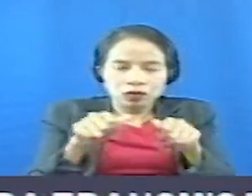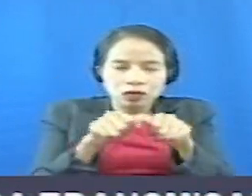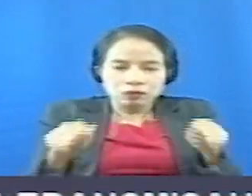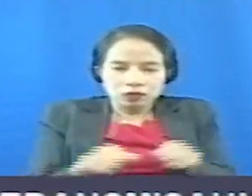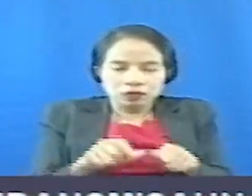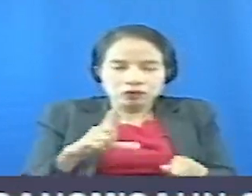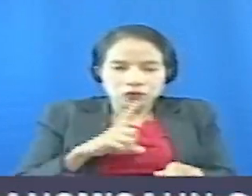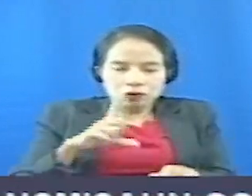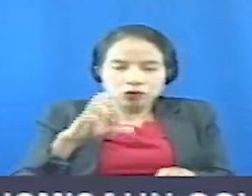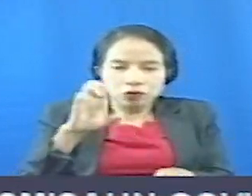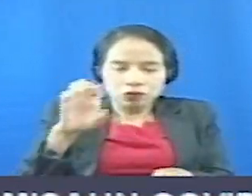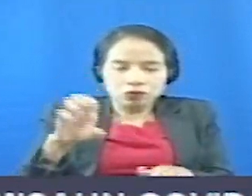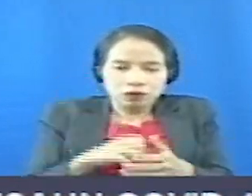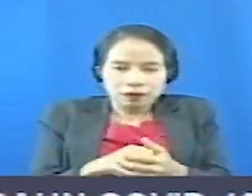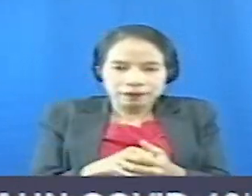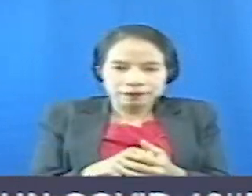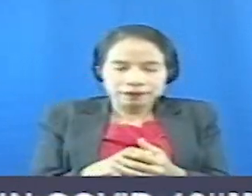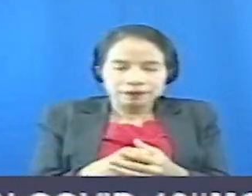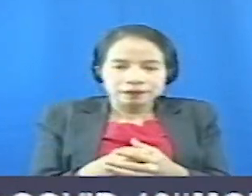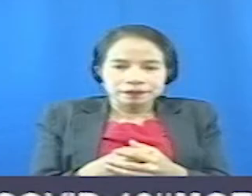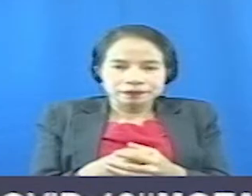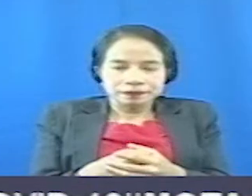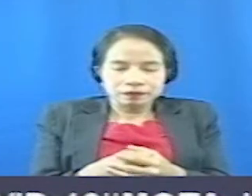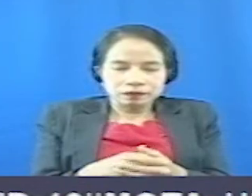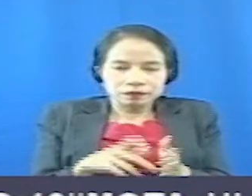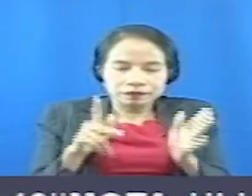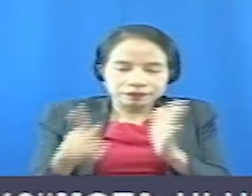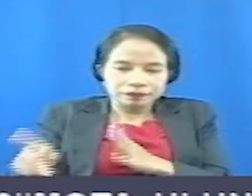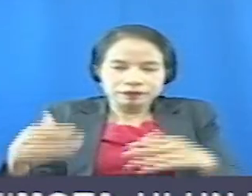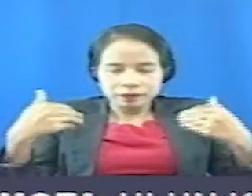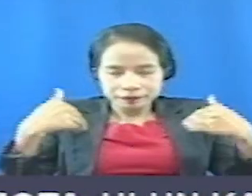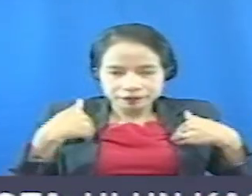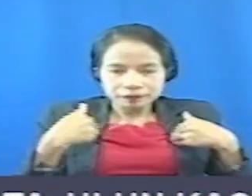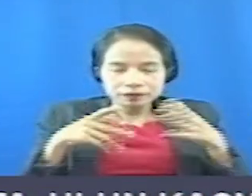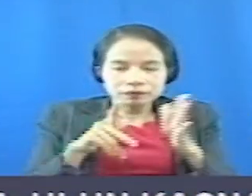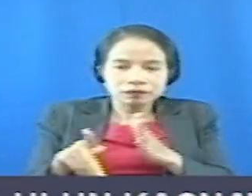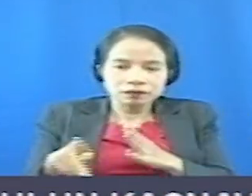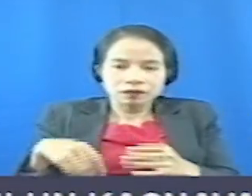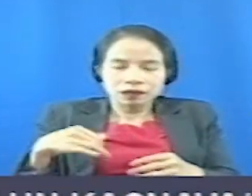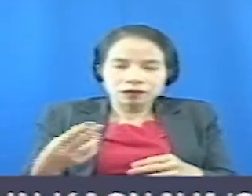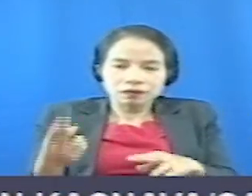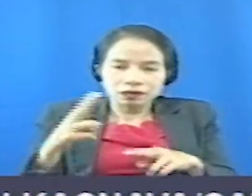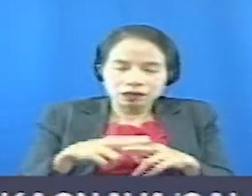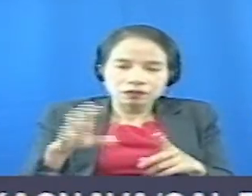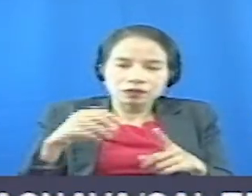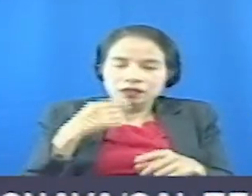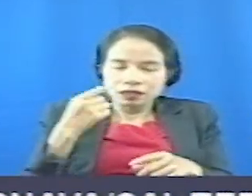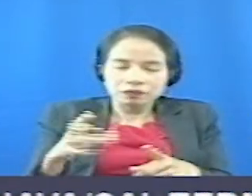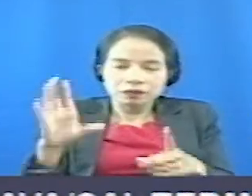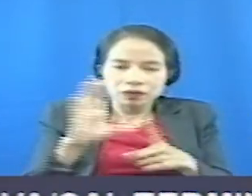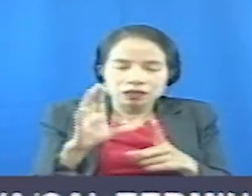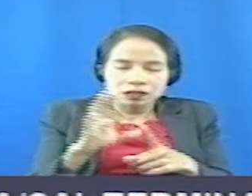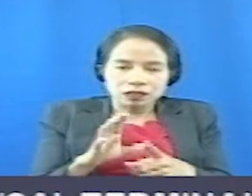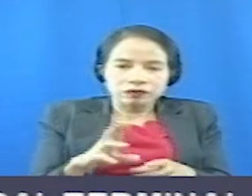tomak ia komando polisi undar Bravo Kovri menian tur plano nebe ma iha isi plano ne ami hasaba ami komando unidade